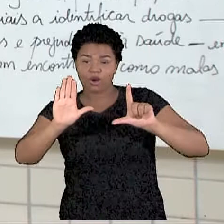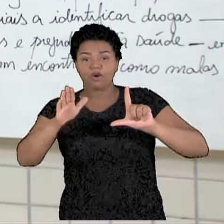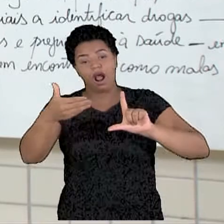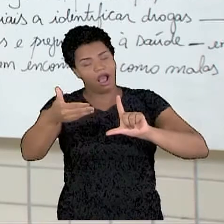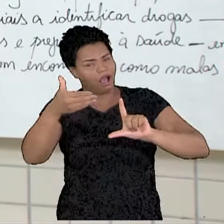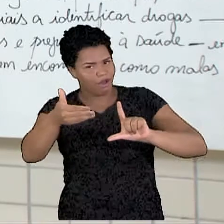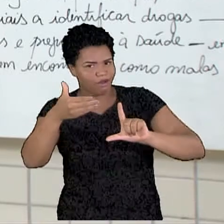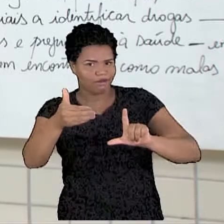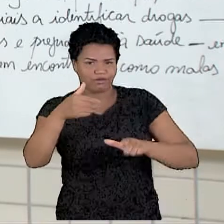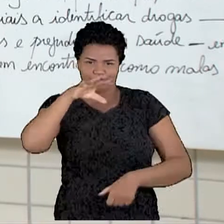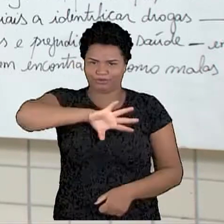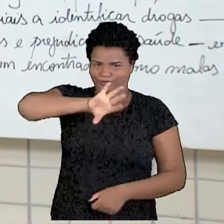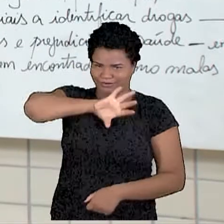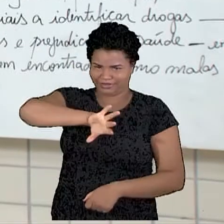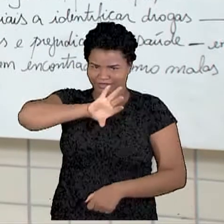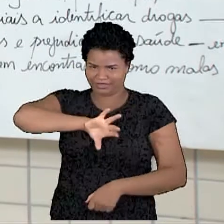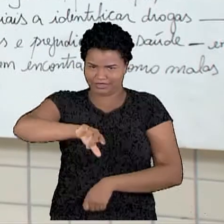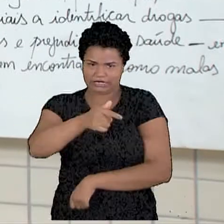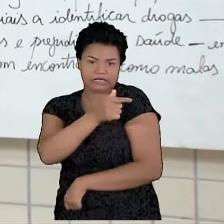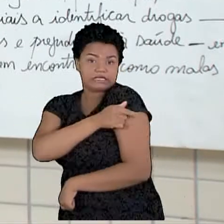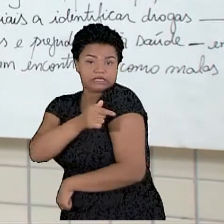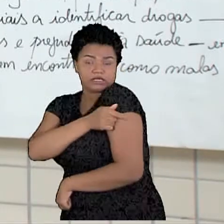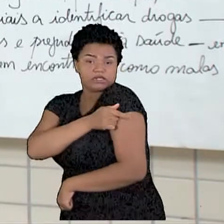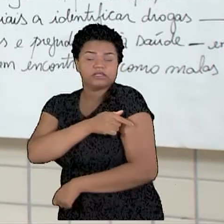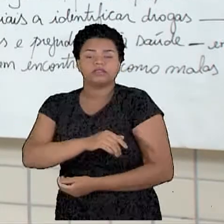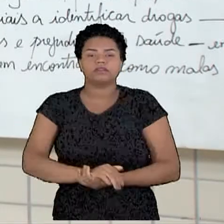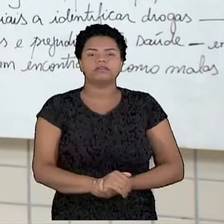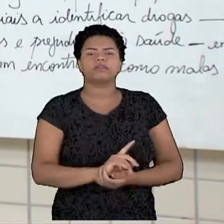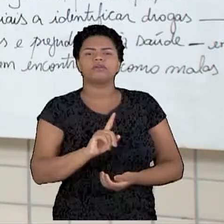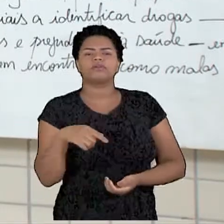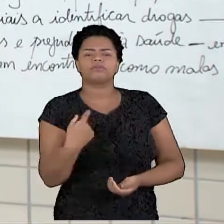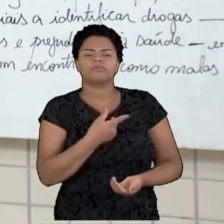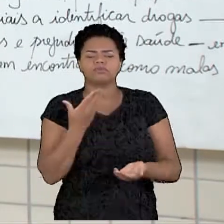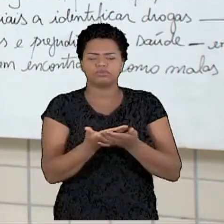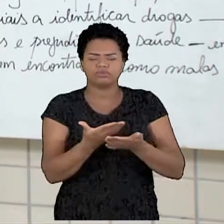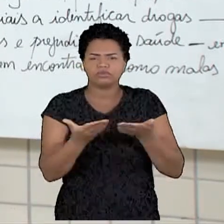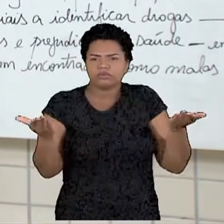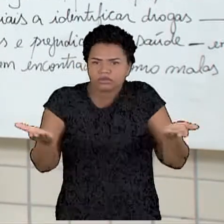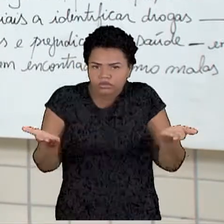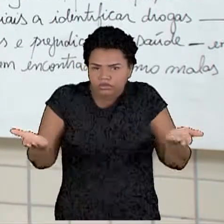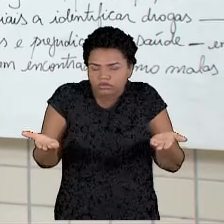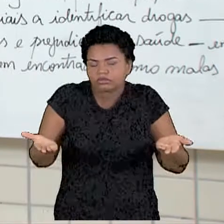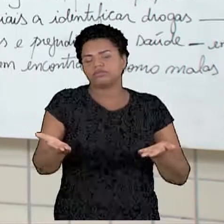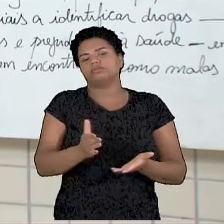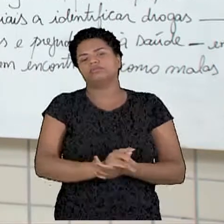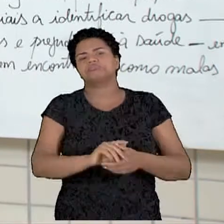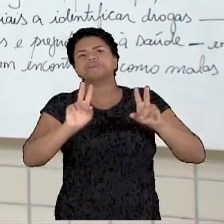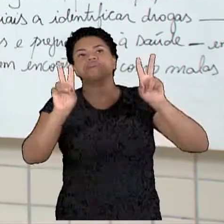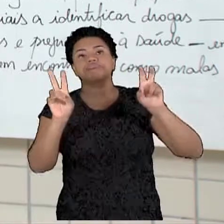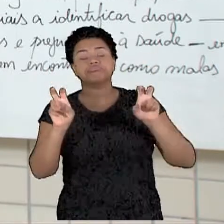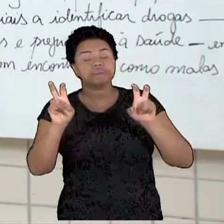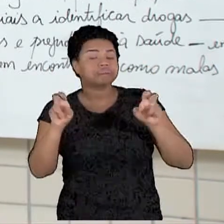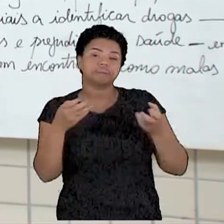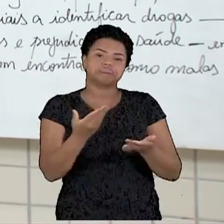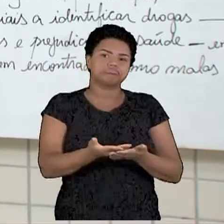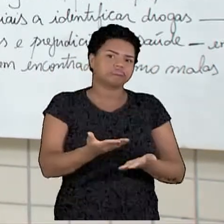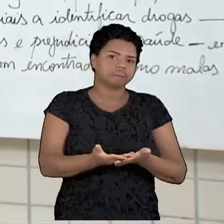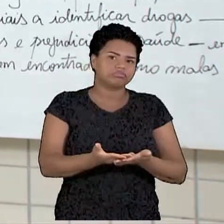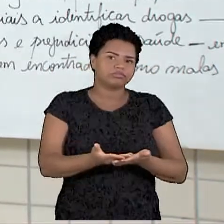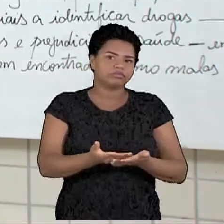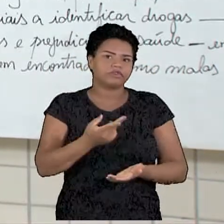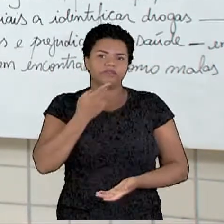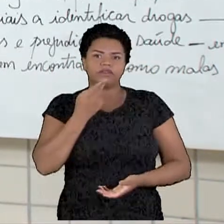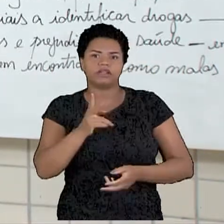portuguesa, 7º ano. E o que nós vamos trabalhar nessa teleaula de hoje? Qual vai ser o assunto da aula? Nós